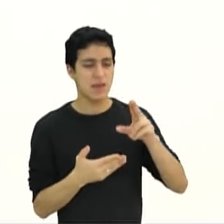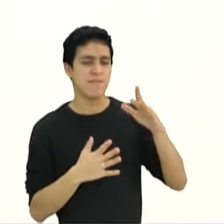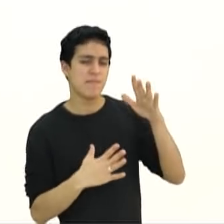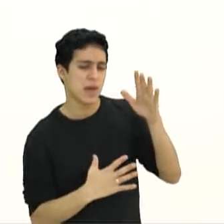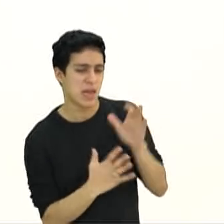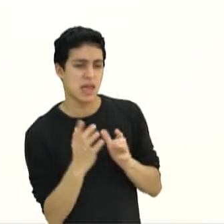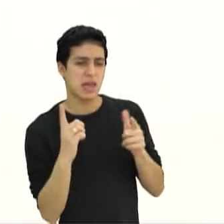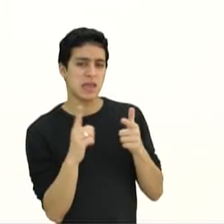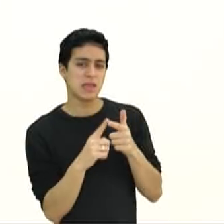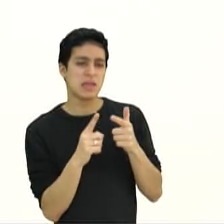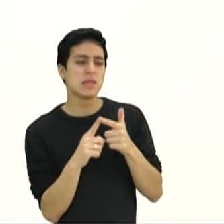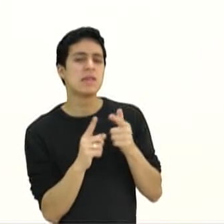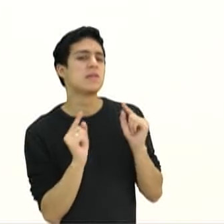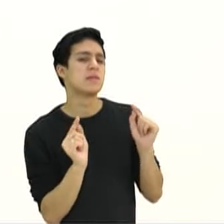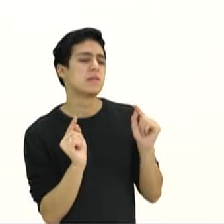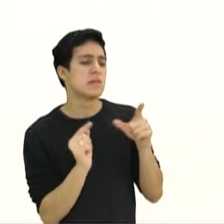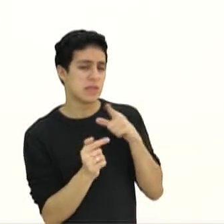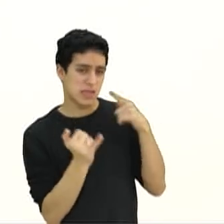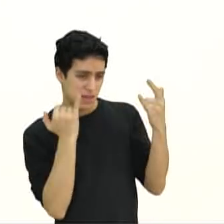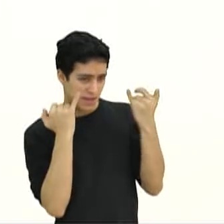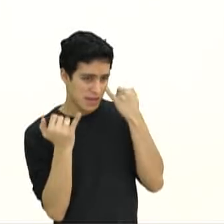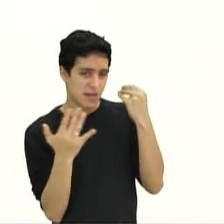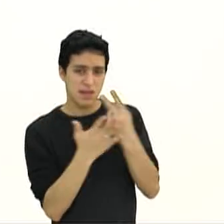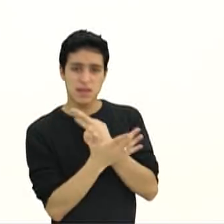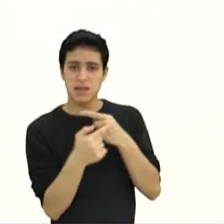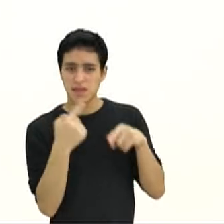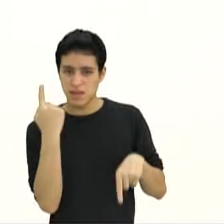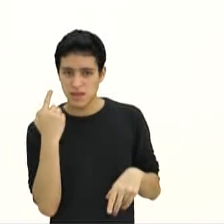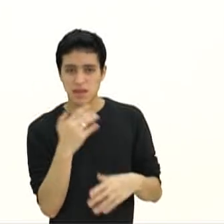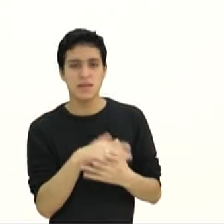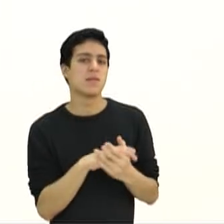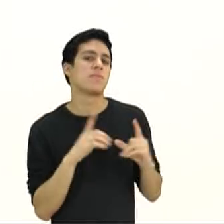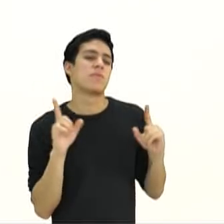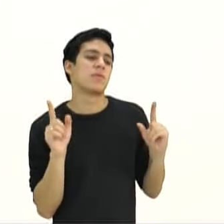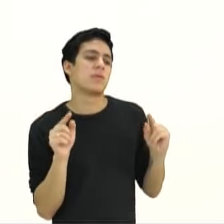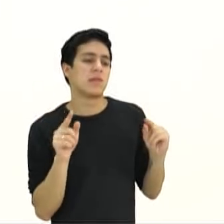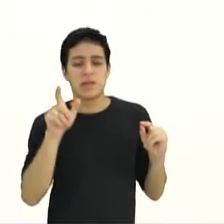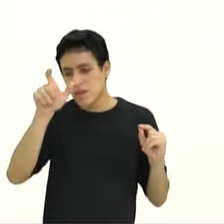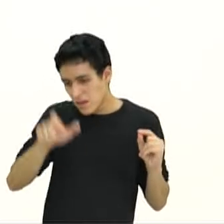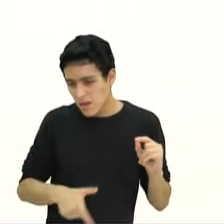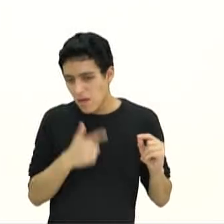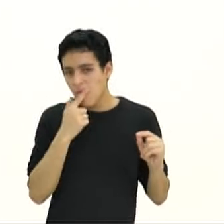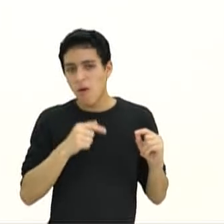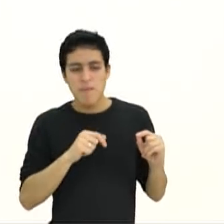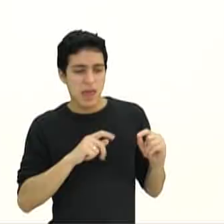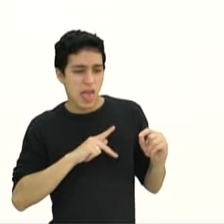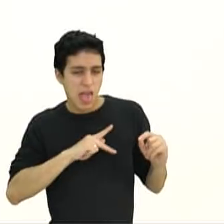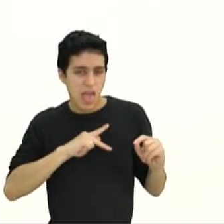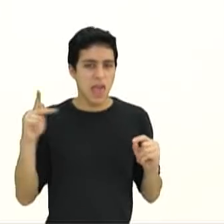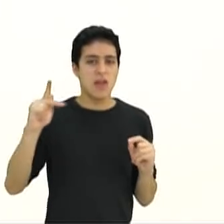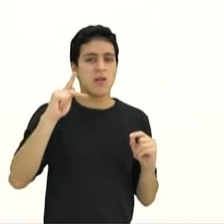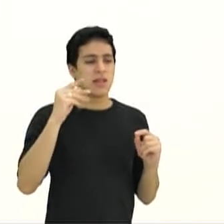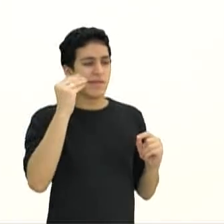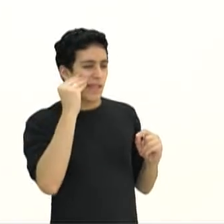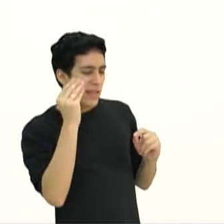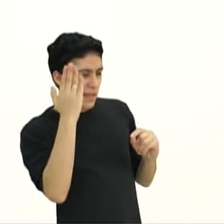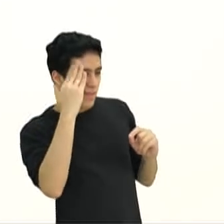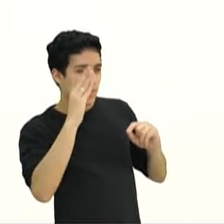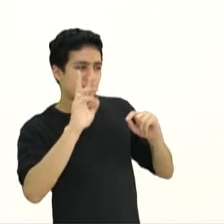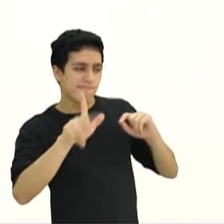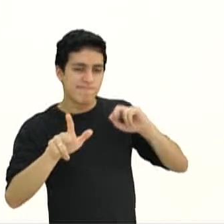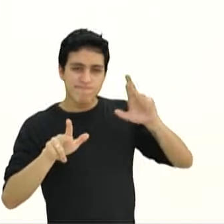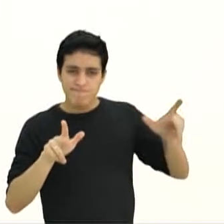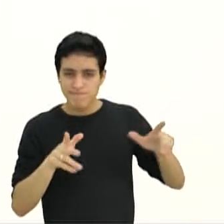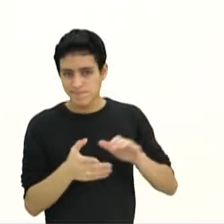intrigas compostas de informações erradas, cabendo ao herói discernir entre elas. As